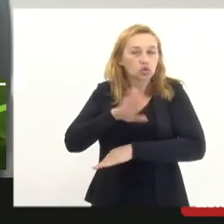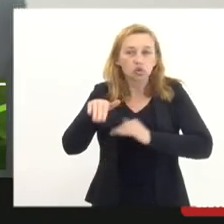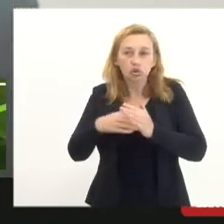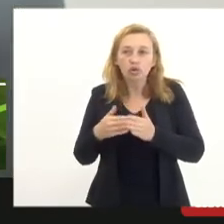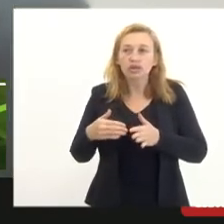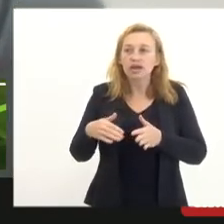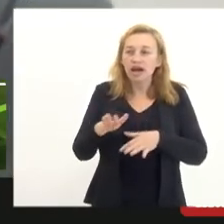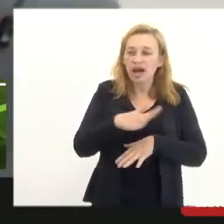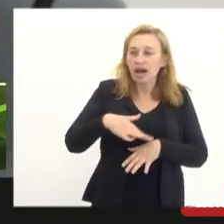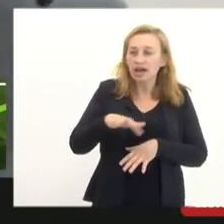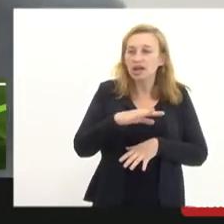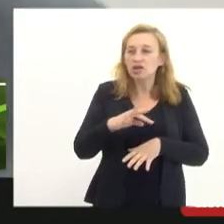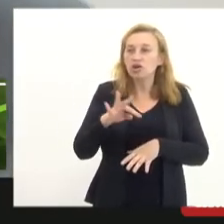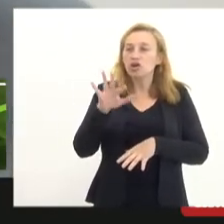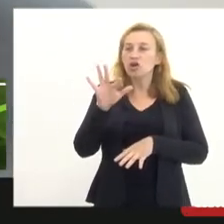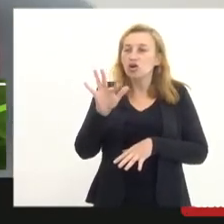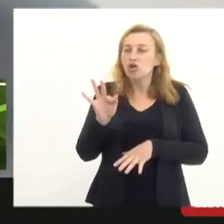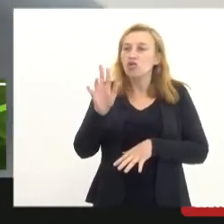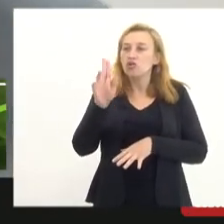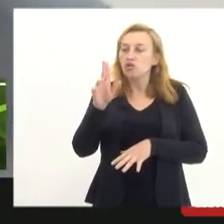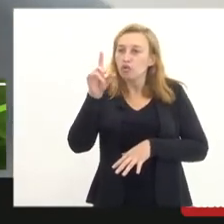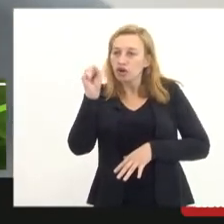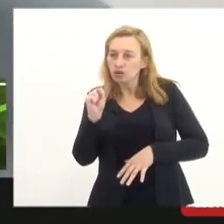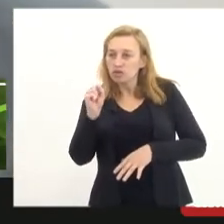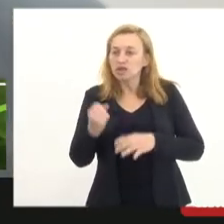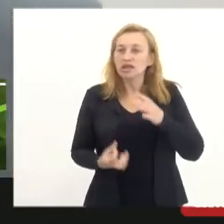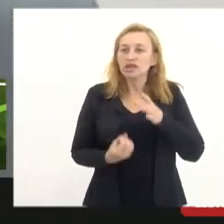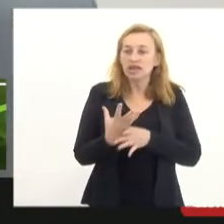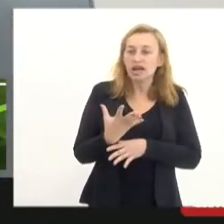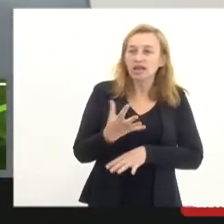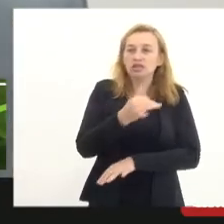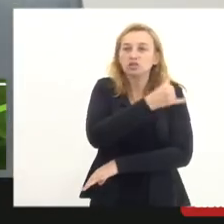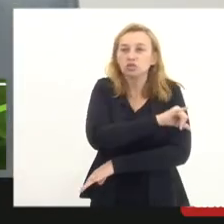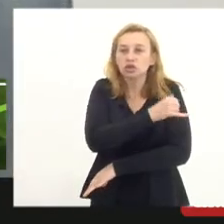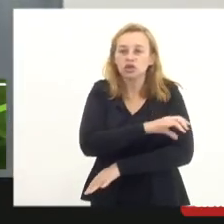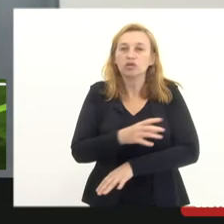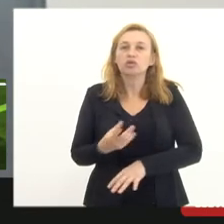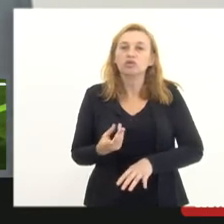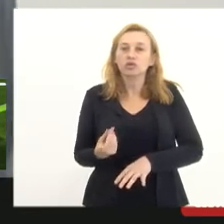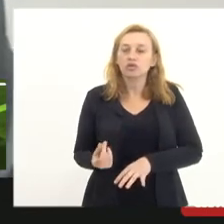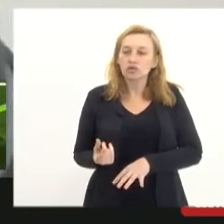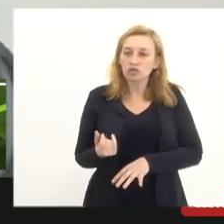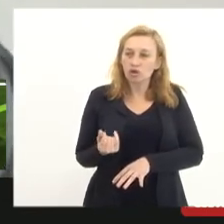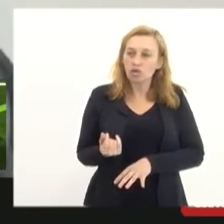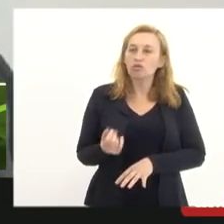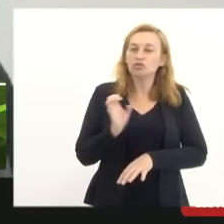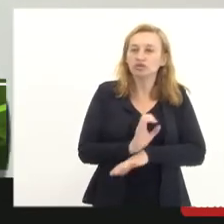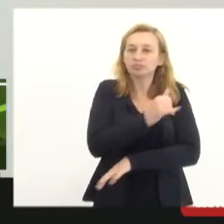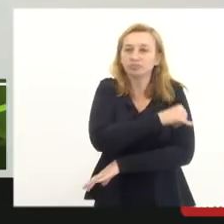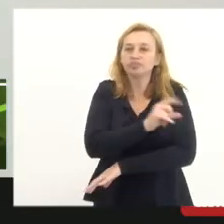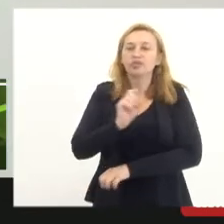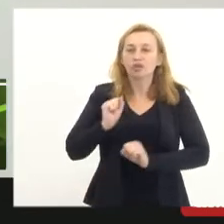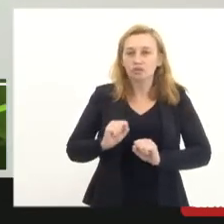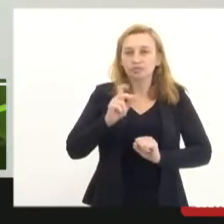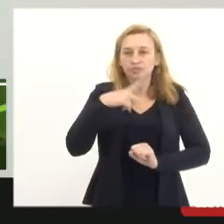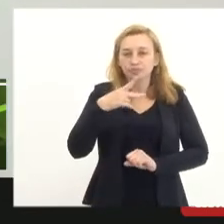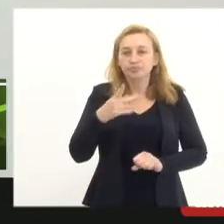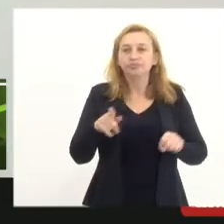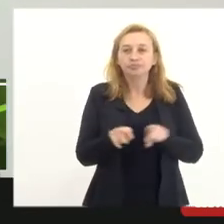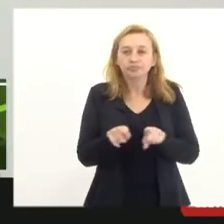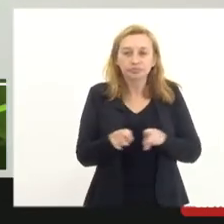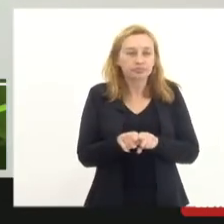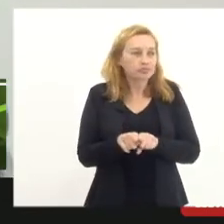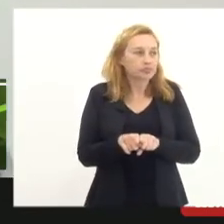será fabricada, então, no Rio. Então, é criação de valor também para o estado do Rio de Janeiro. Um outro ponto que eu posso mencionar é a parte